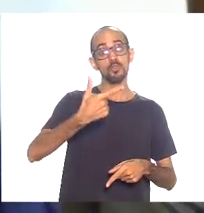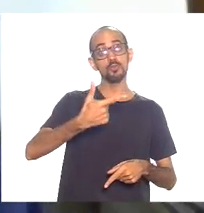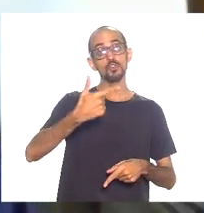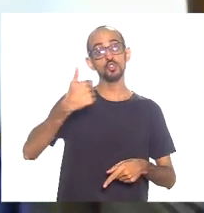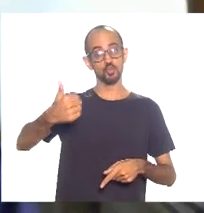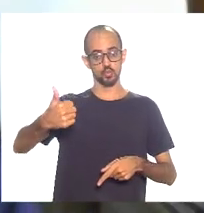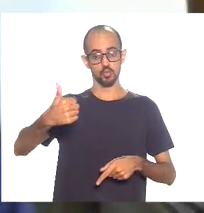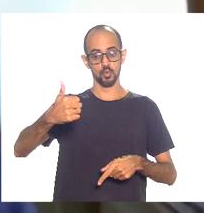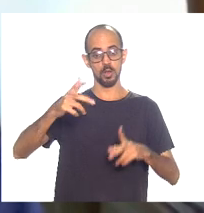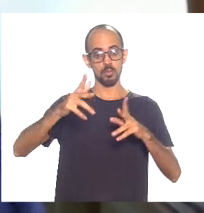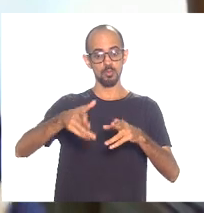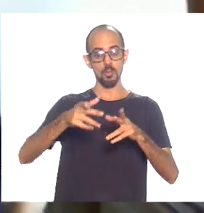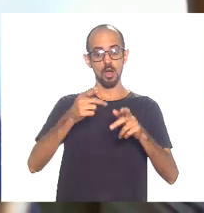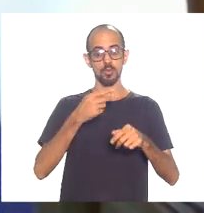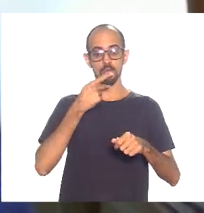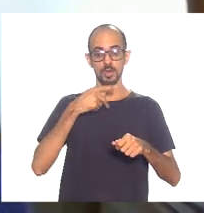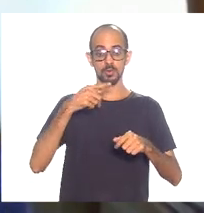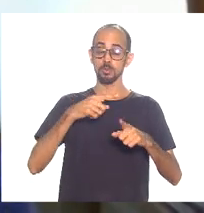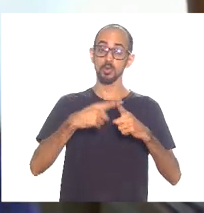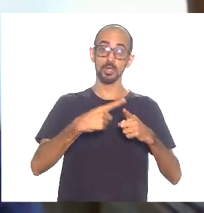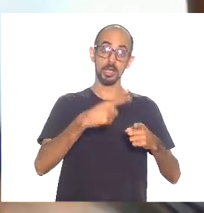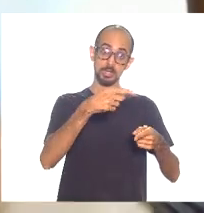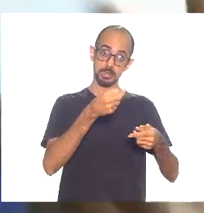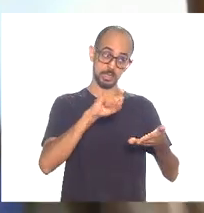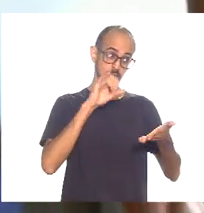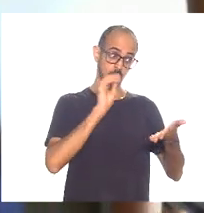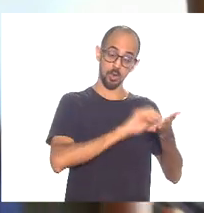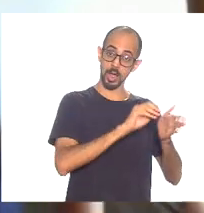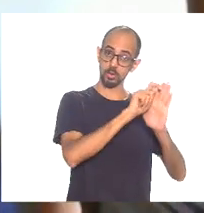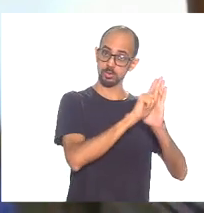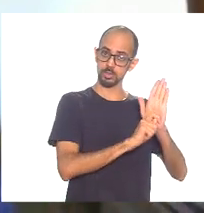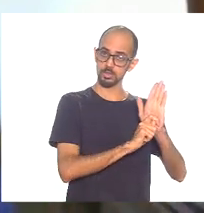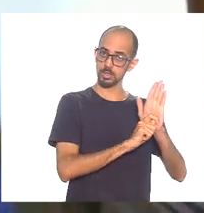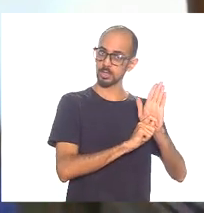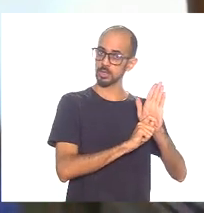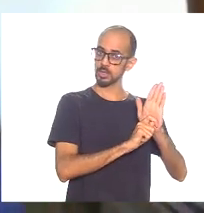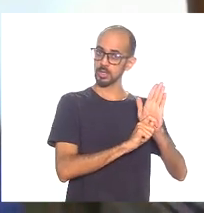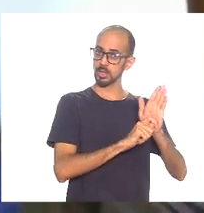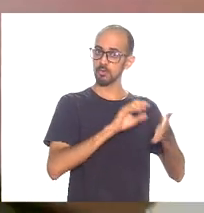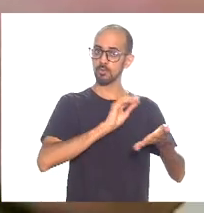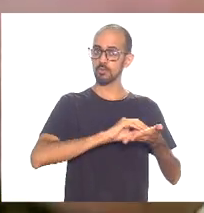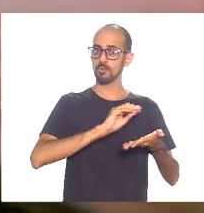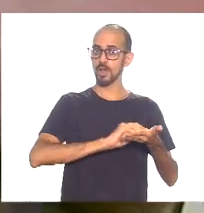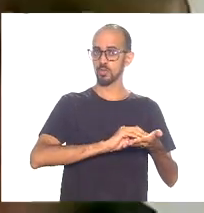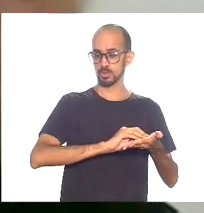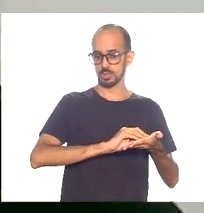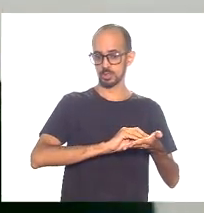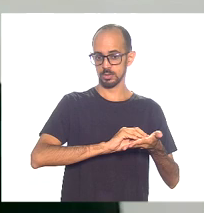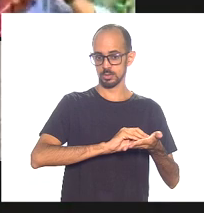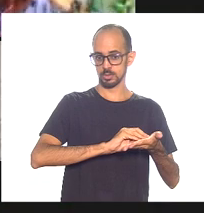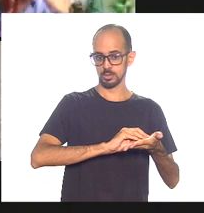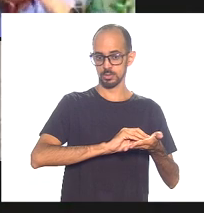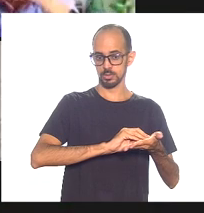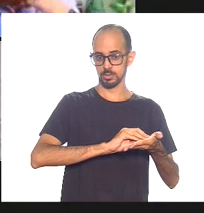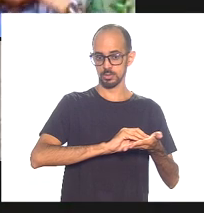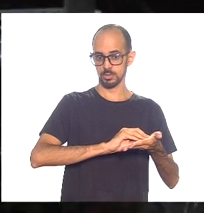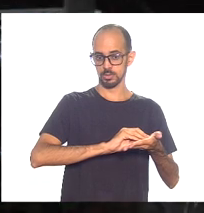aqui colocado, da interpretação vaga, deputado Márcio Pacheco. Deputado Luiz Paulo, eu vou ler o